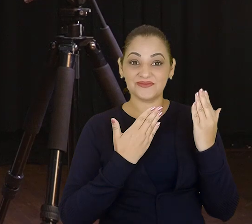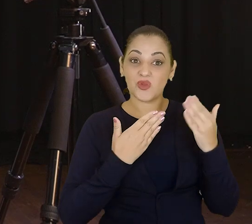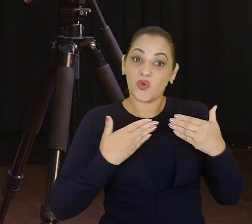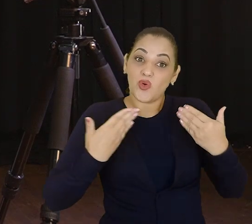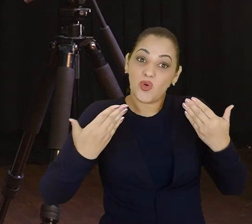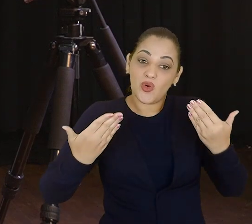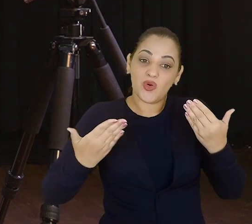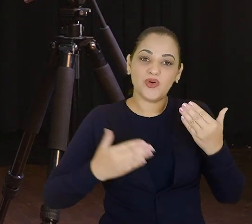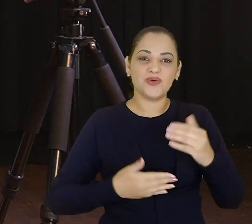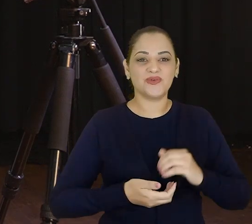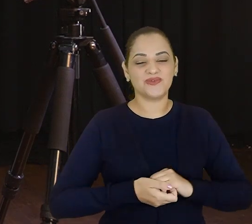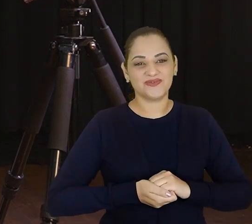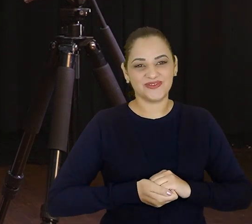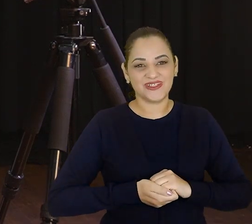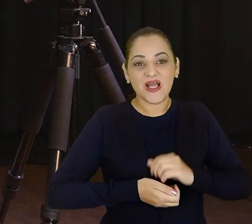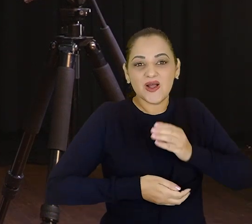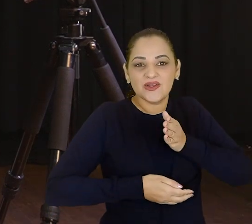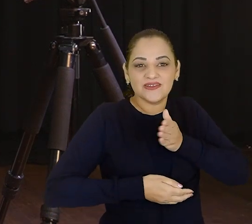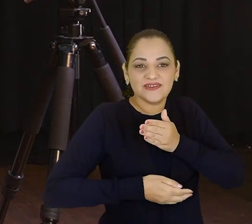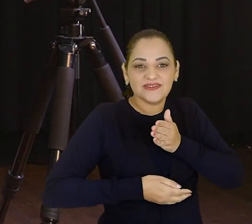Né? Ou aqui.